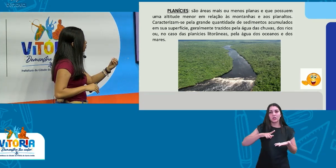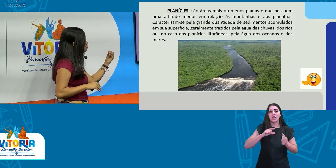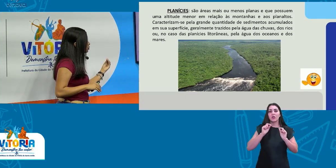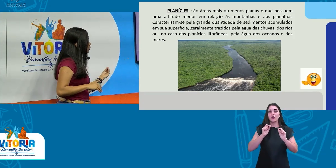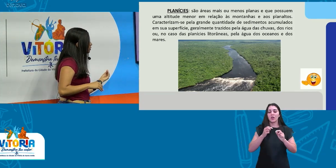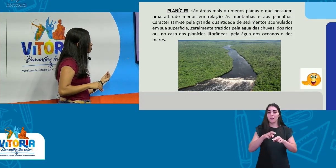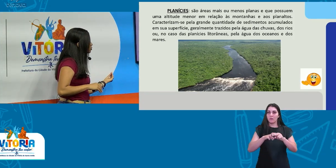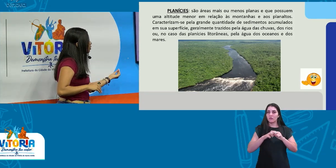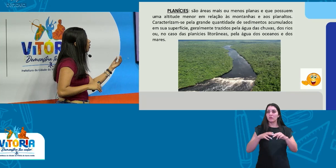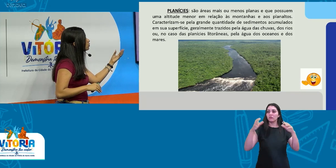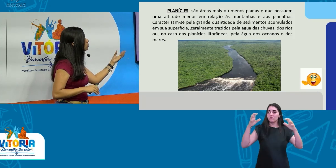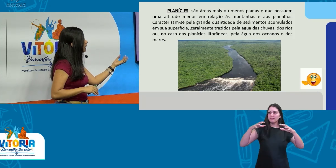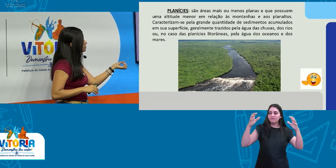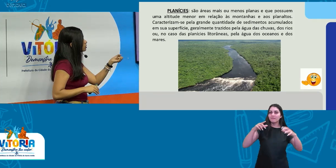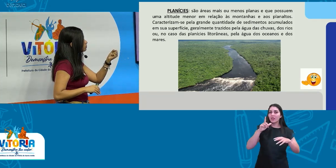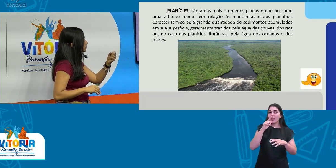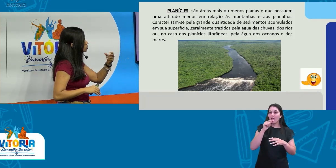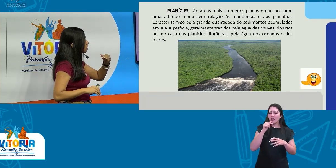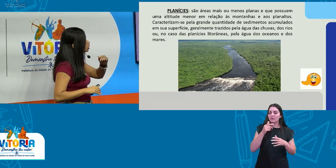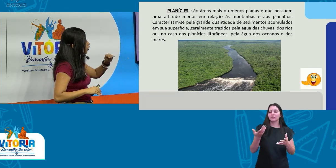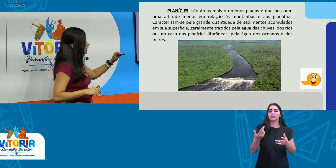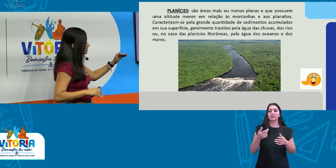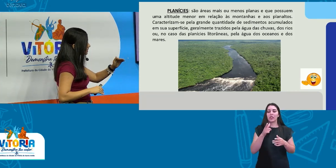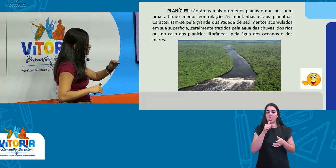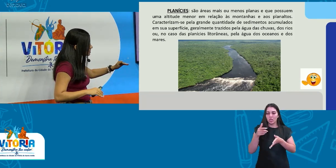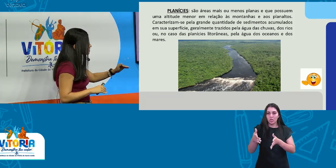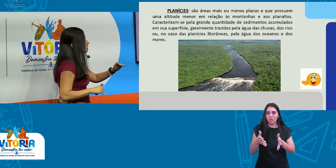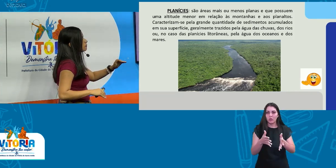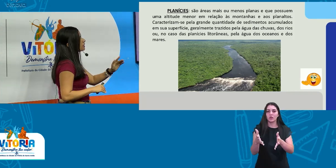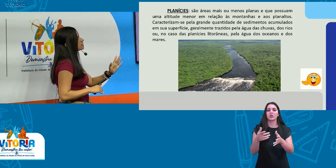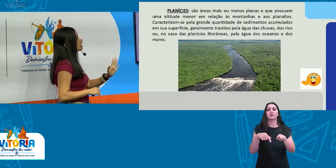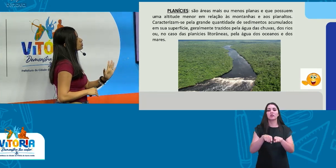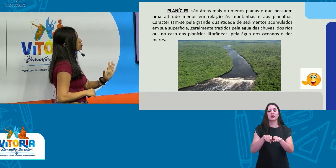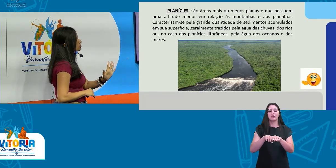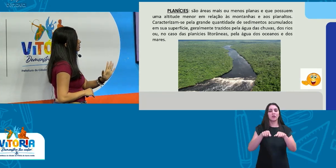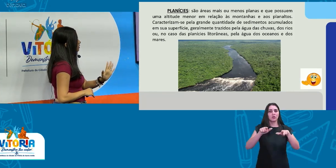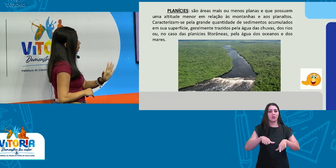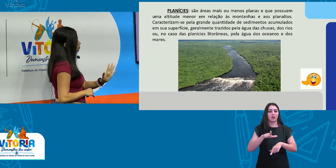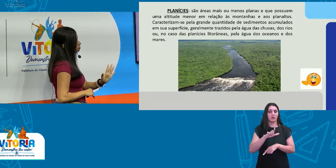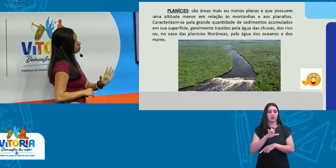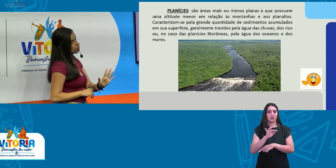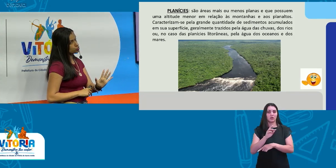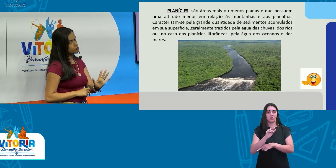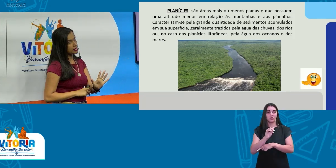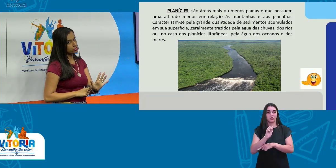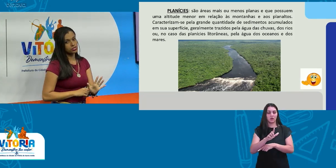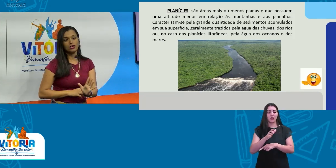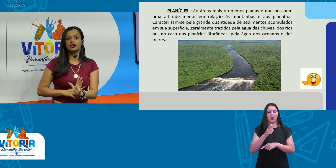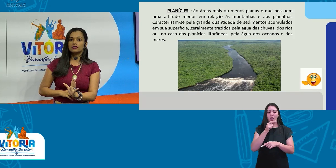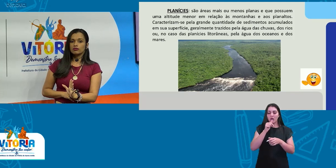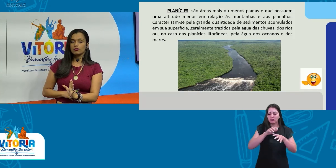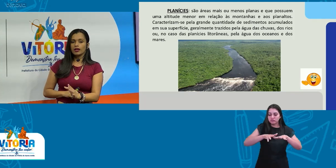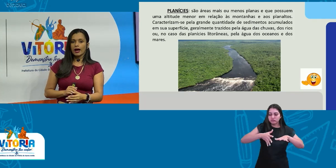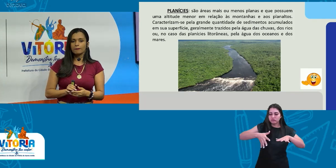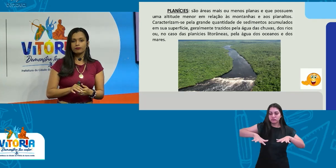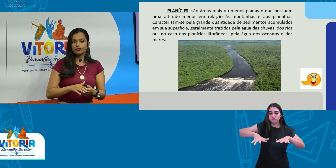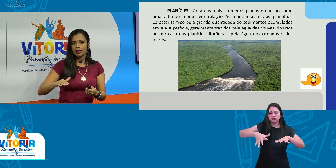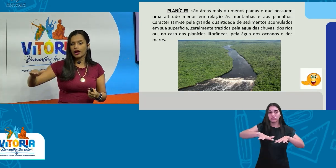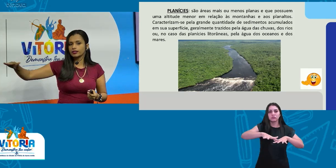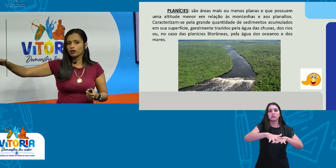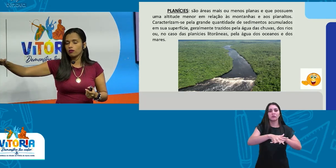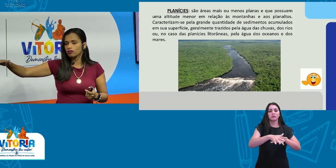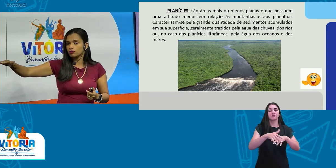chuvas, dos rios ou, no caso das planícies litorâneas, pelas águas dos oceanos e dos mares. Então, vamos